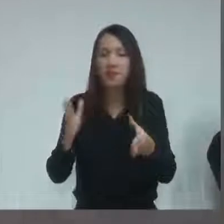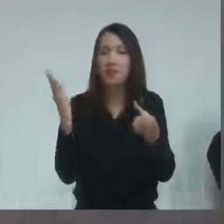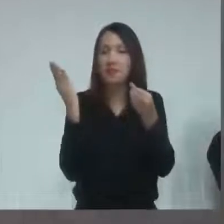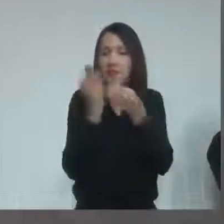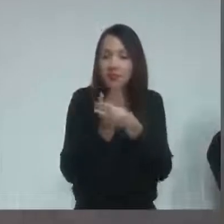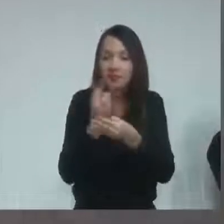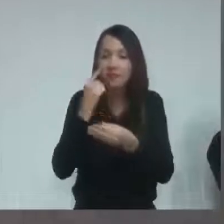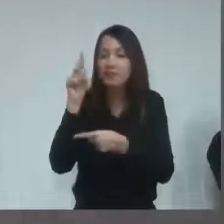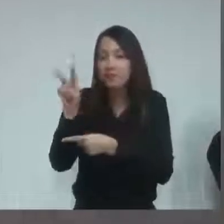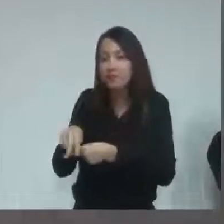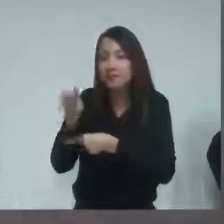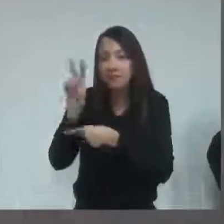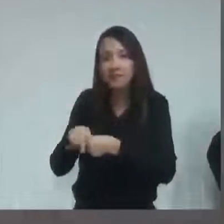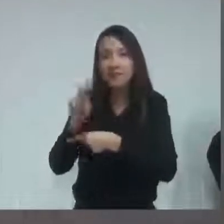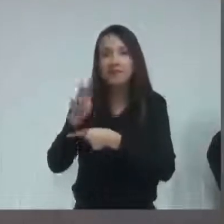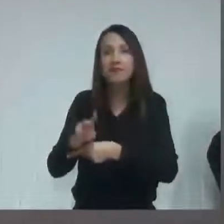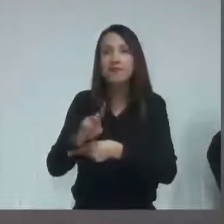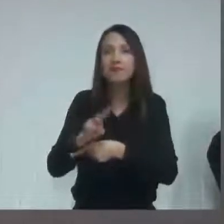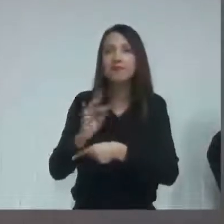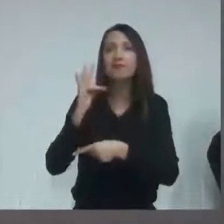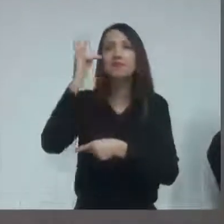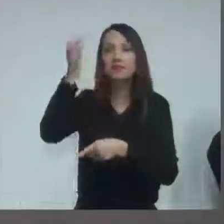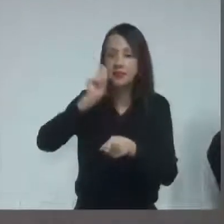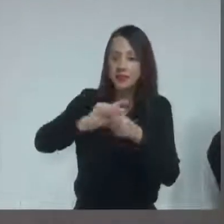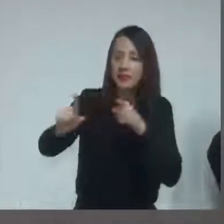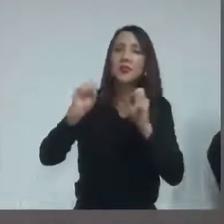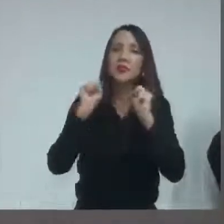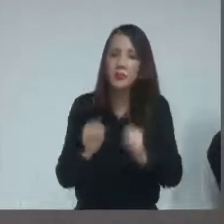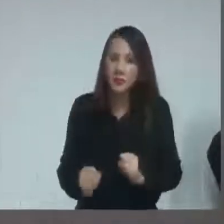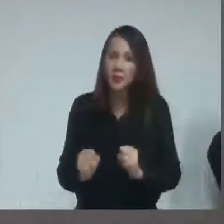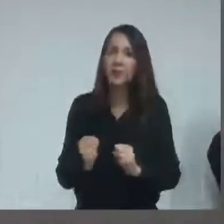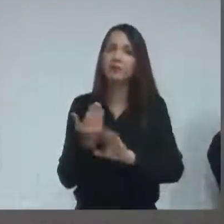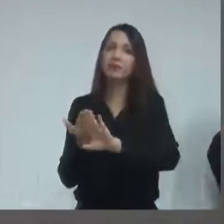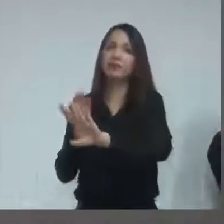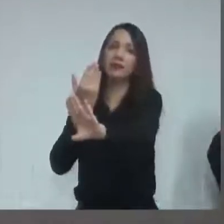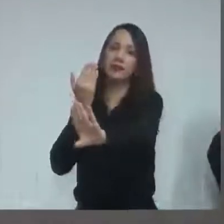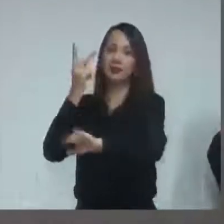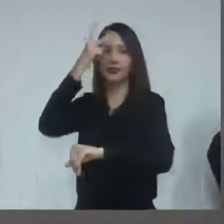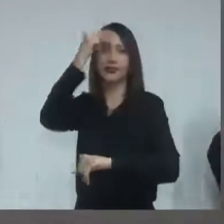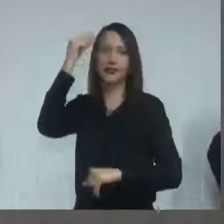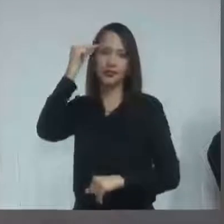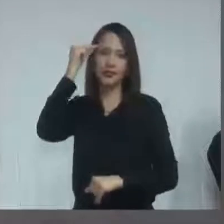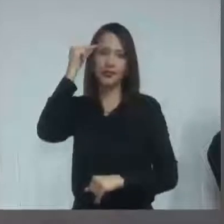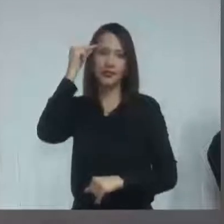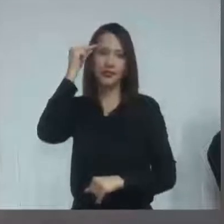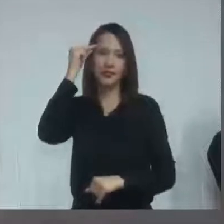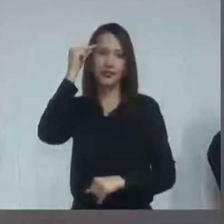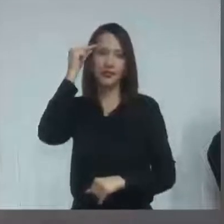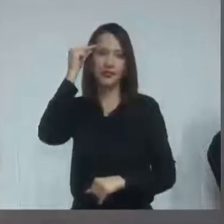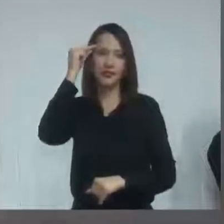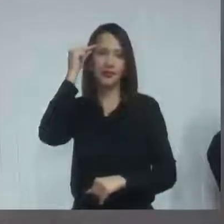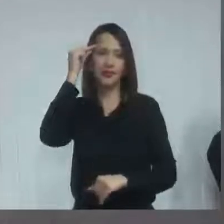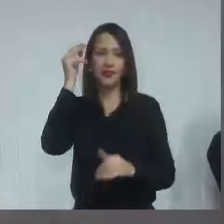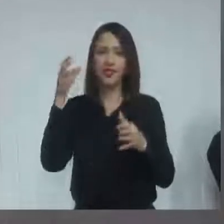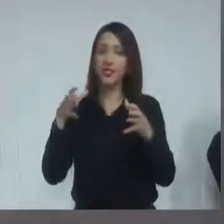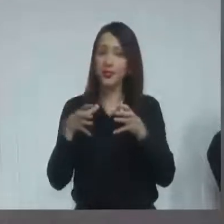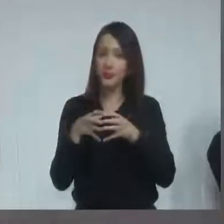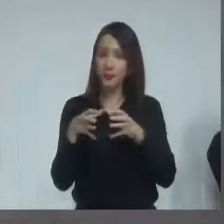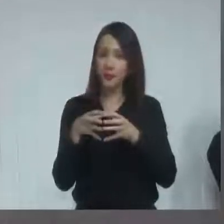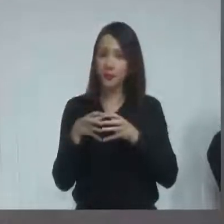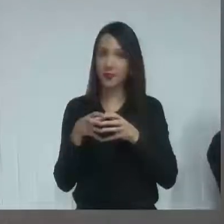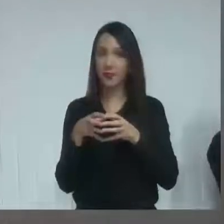tem consequências, e entre essas consequências pode ser o afastamento do prefeito, né? A comissão